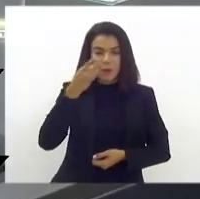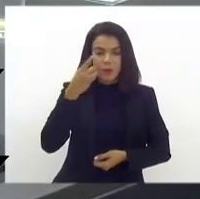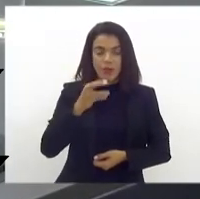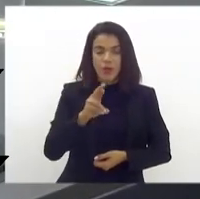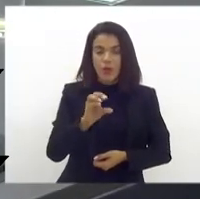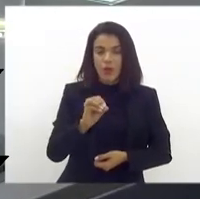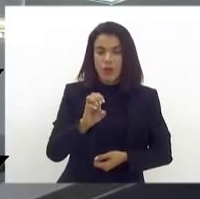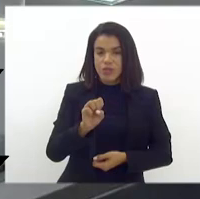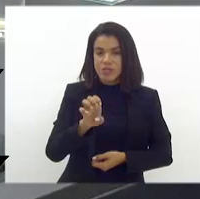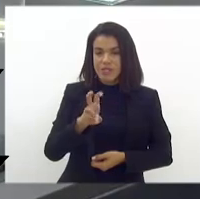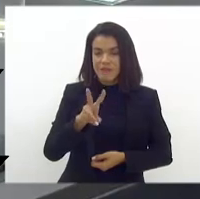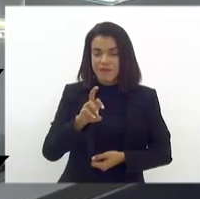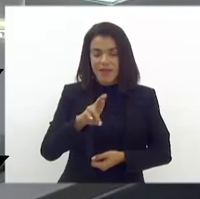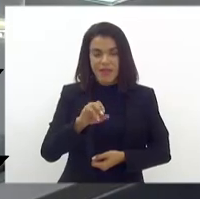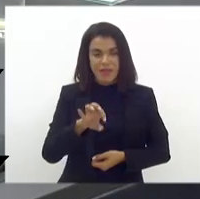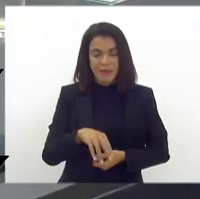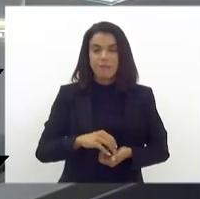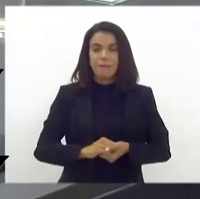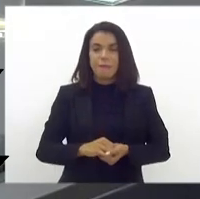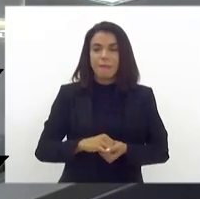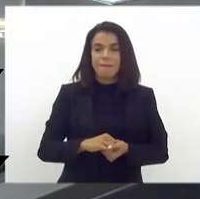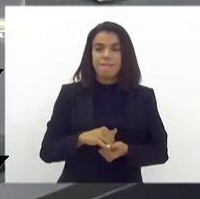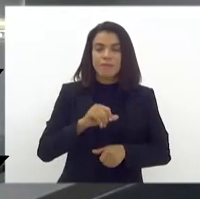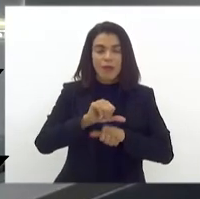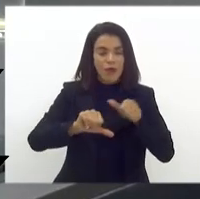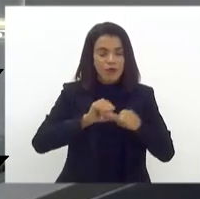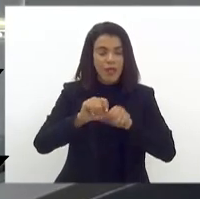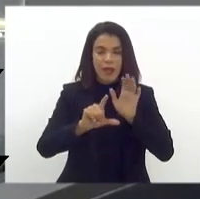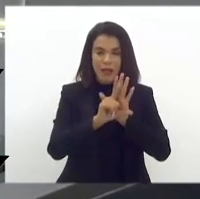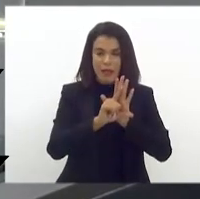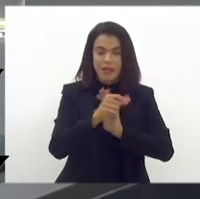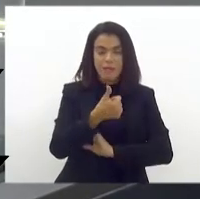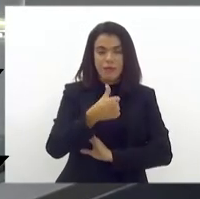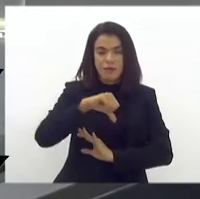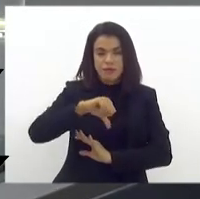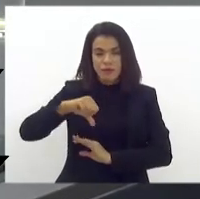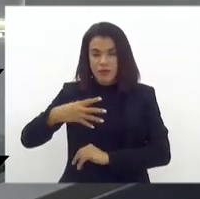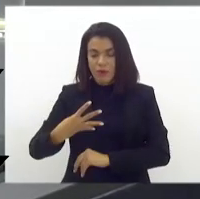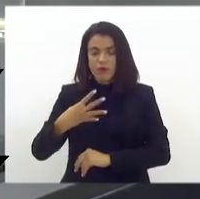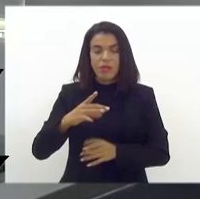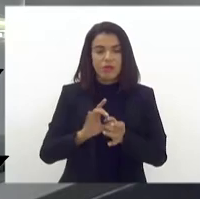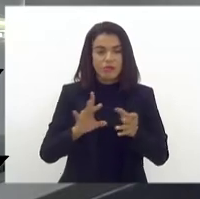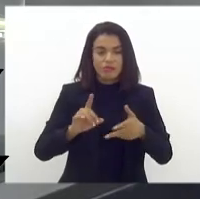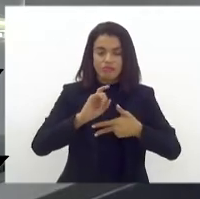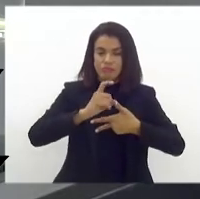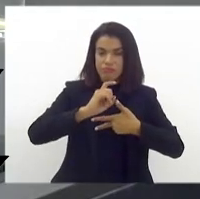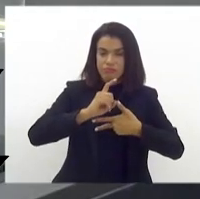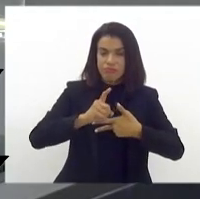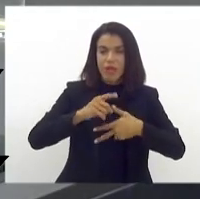Rosenberg Reis, que altera a Lei Estadual 2242, de 26 de maio de 1994, que autoriza o Poder Executivo a realizar as